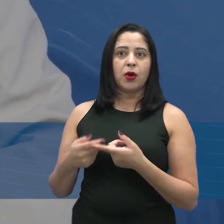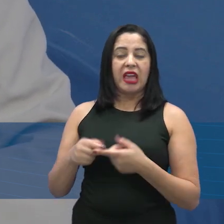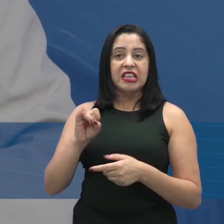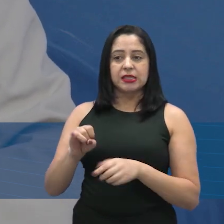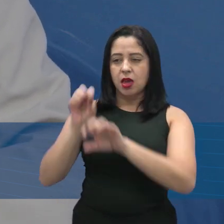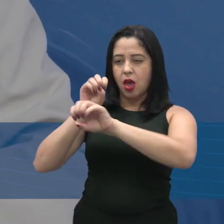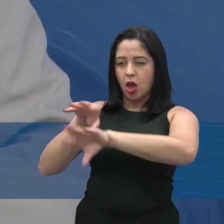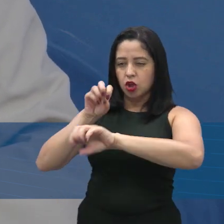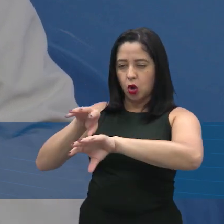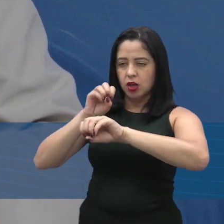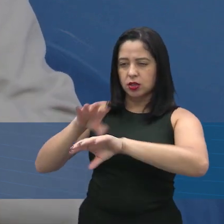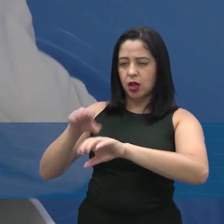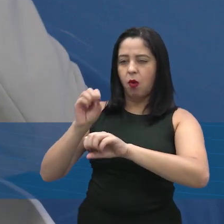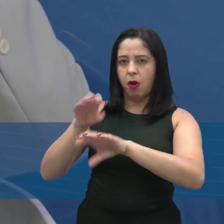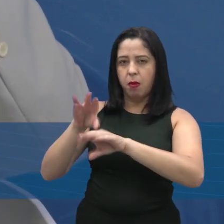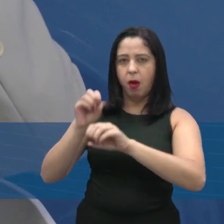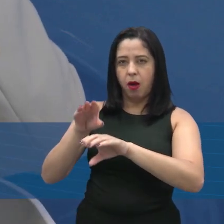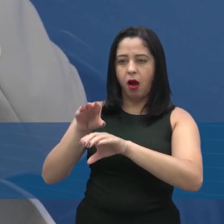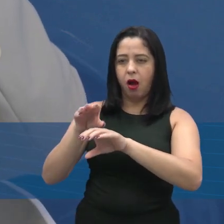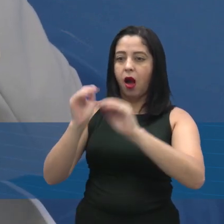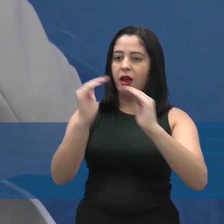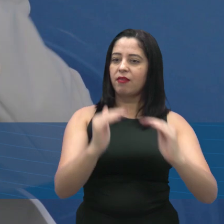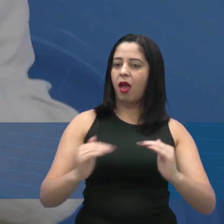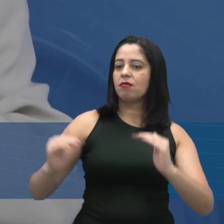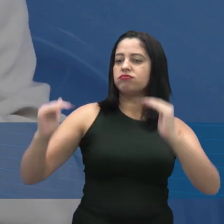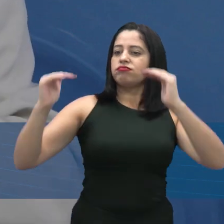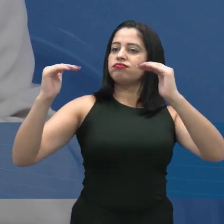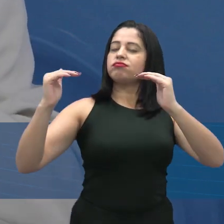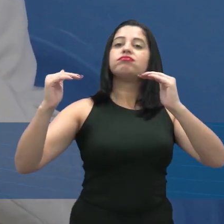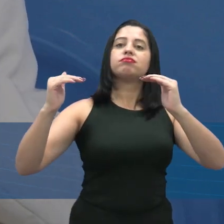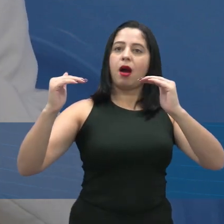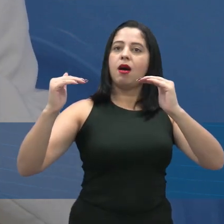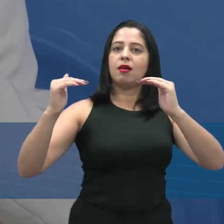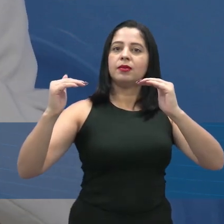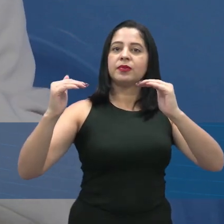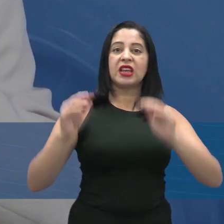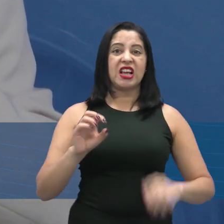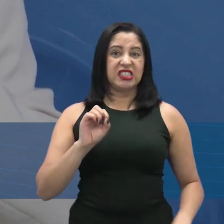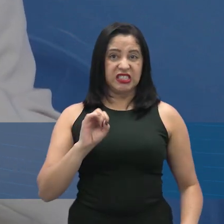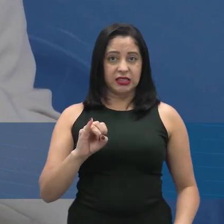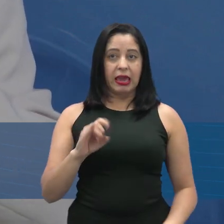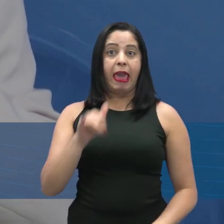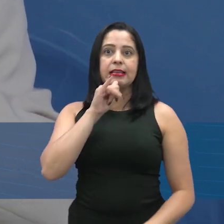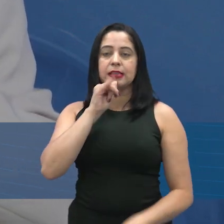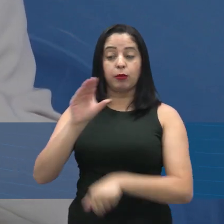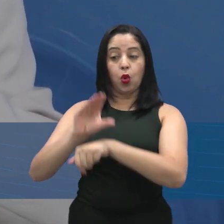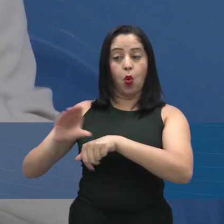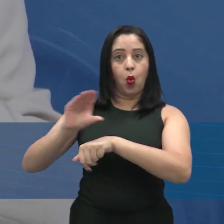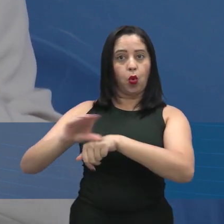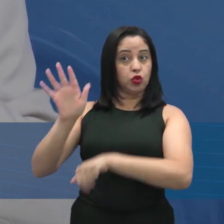nivela, né? Nivela por cima. Então, quando nós temos um curso